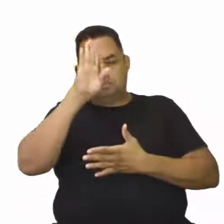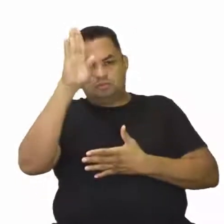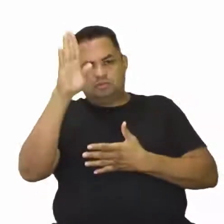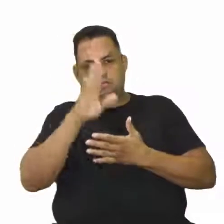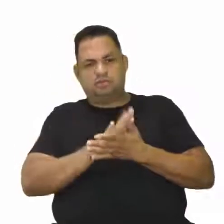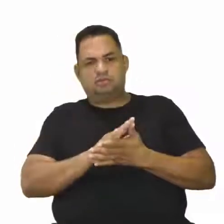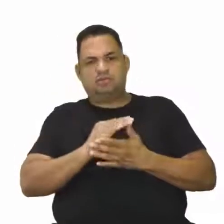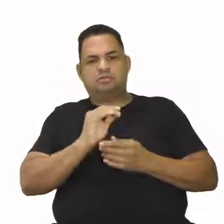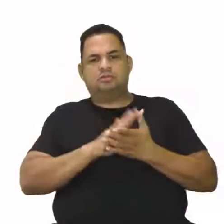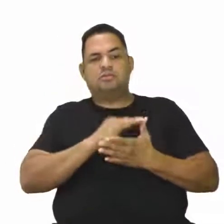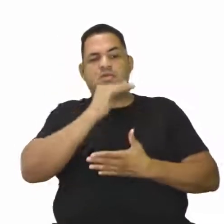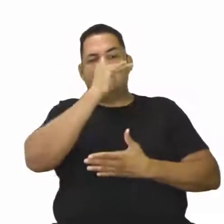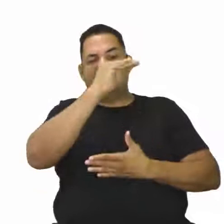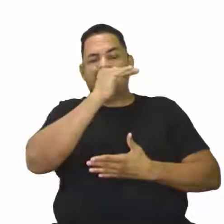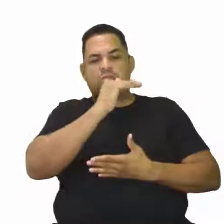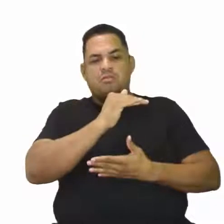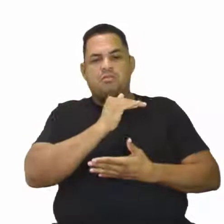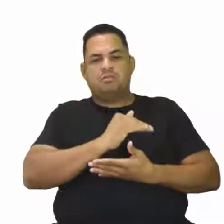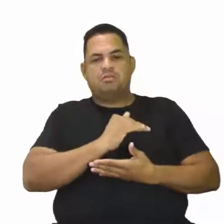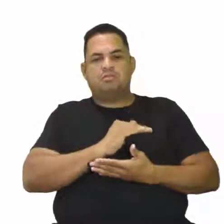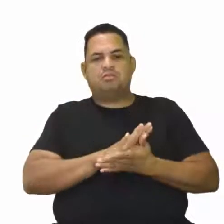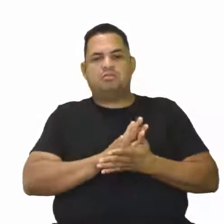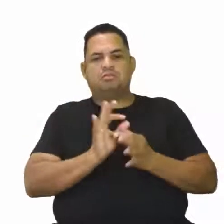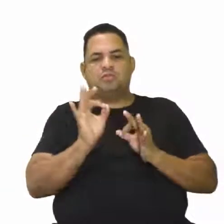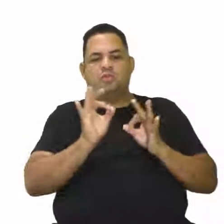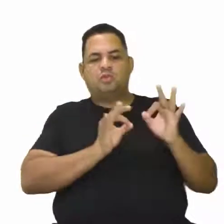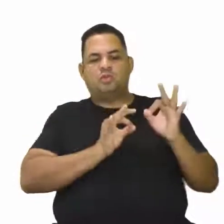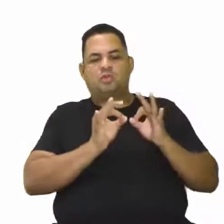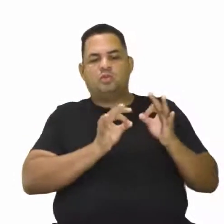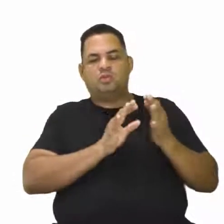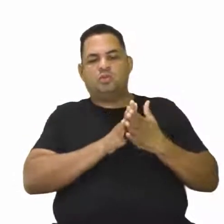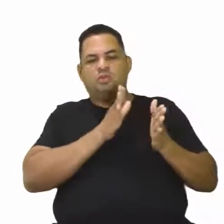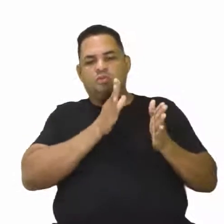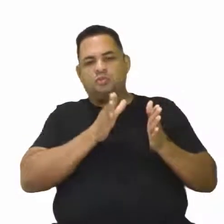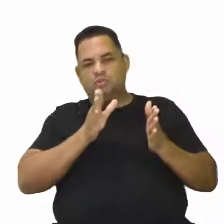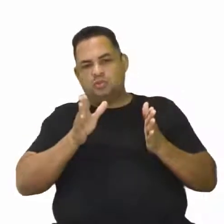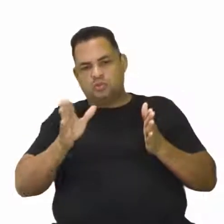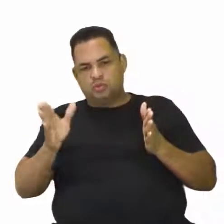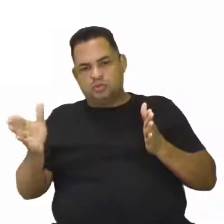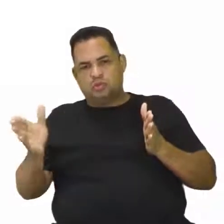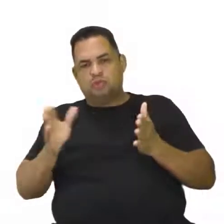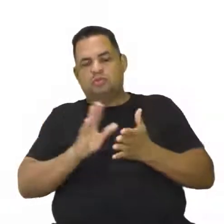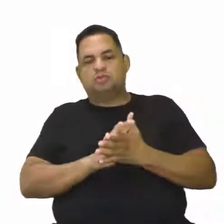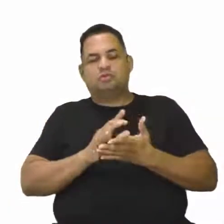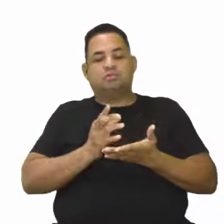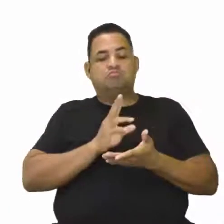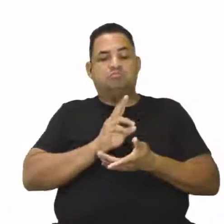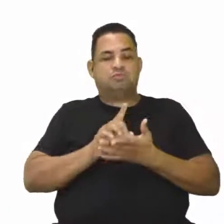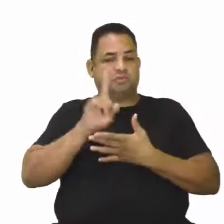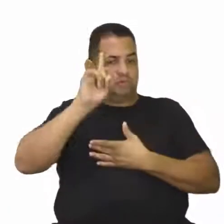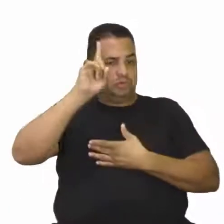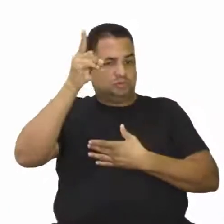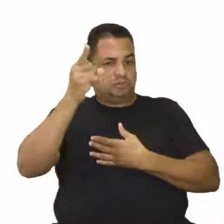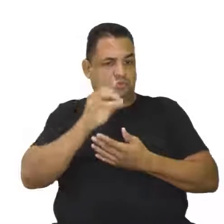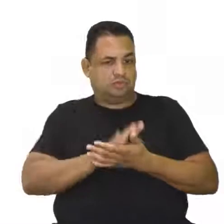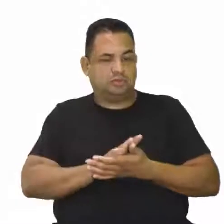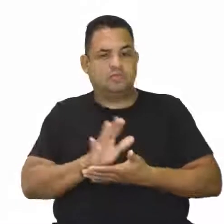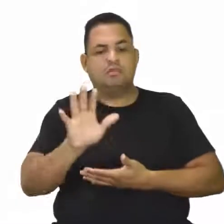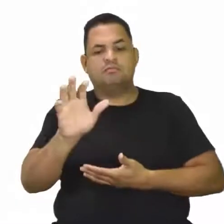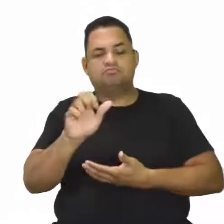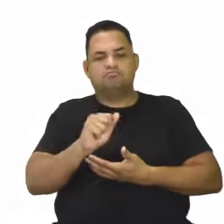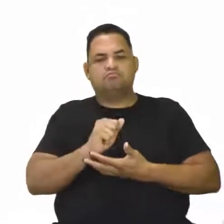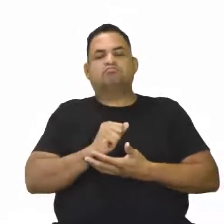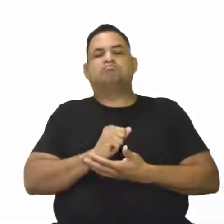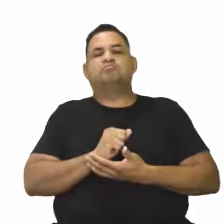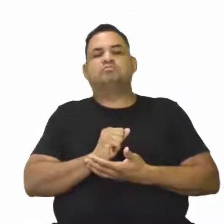que é o hierarquizado, que é ordem cronológica no processo, do processo ou da ideia, que é aquilo que eu falei, você pega